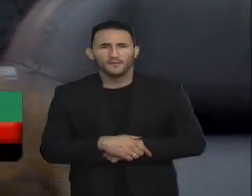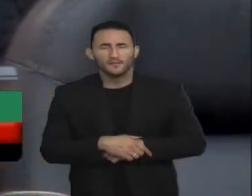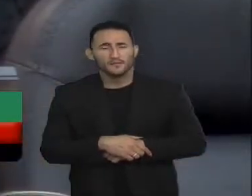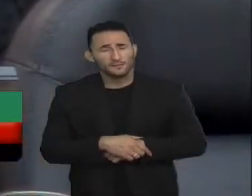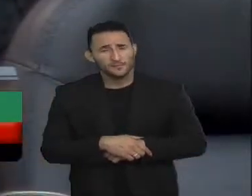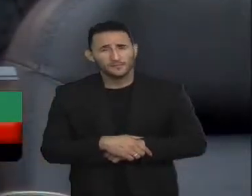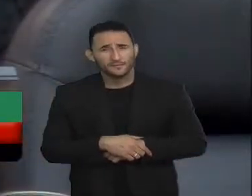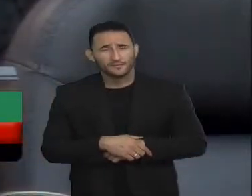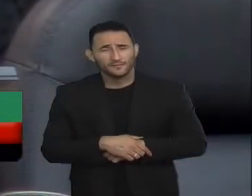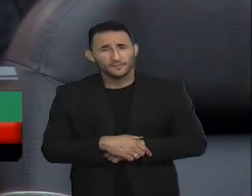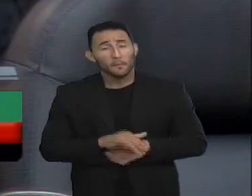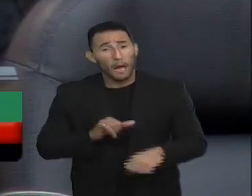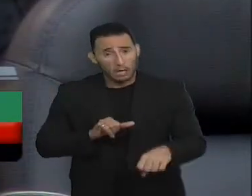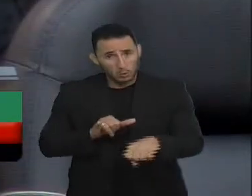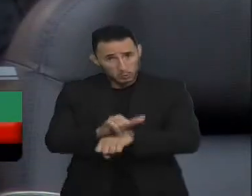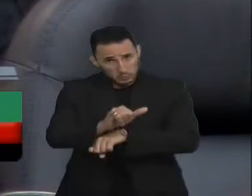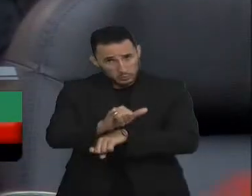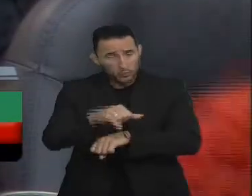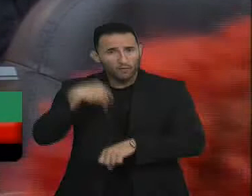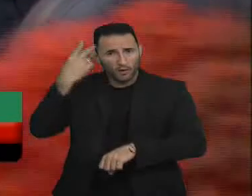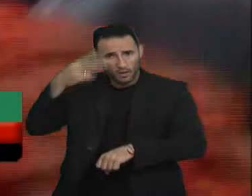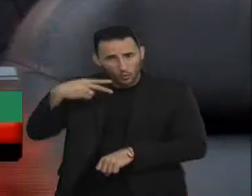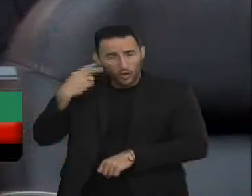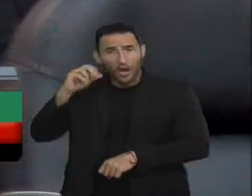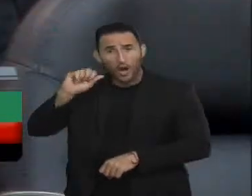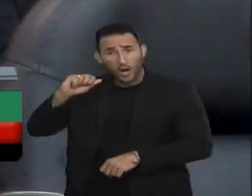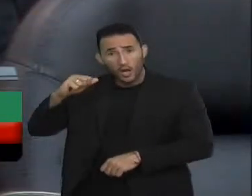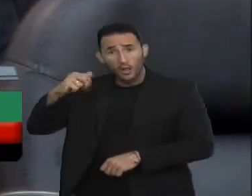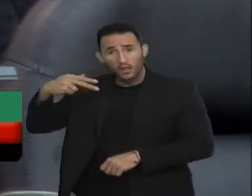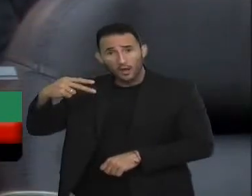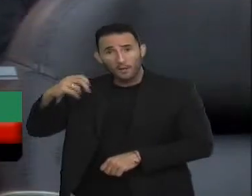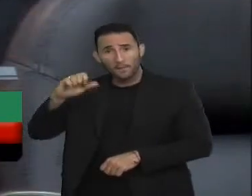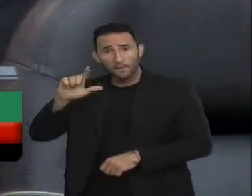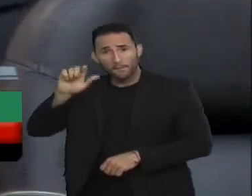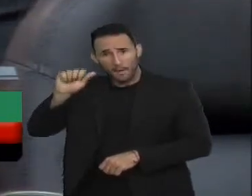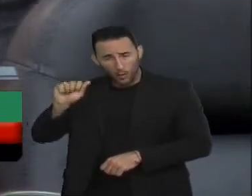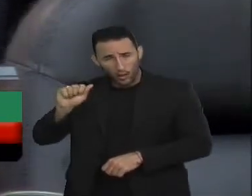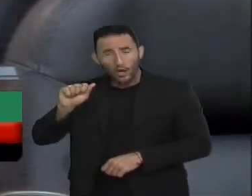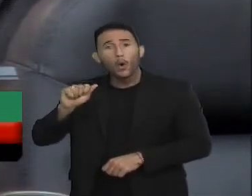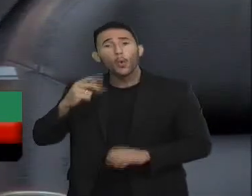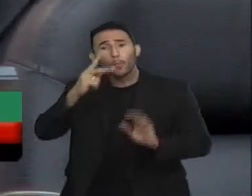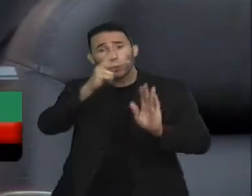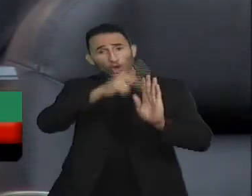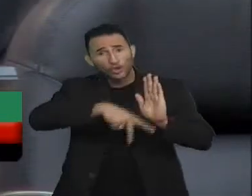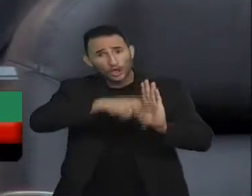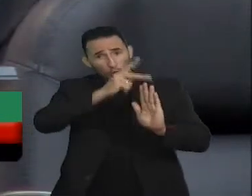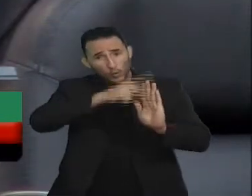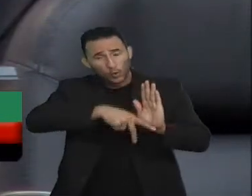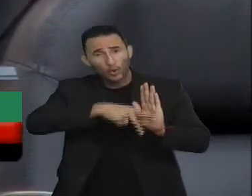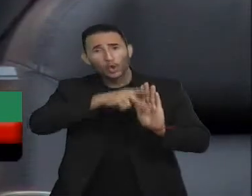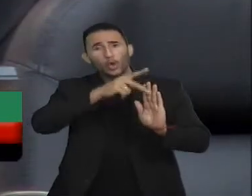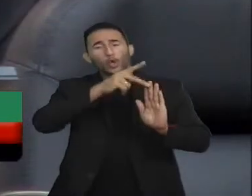Pela ausência da vereadora Ana Paula, o projeto